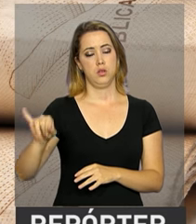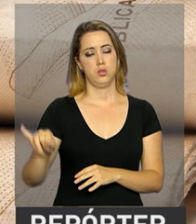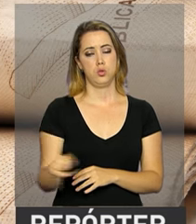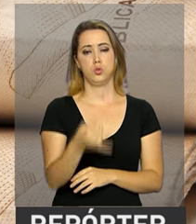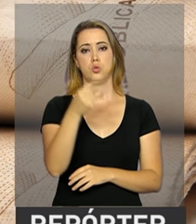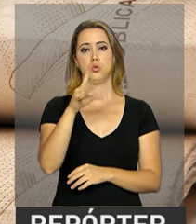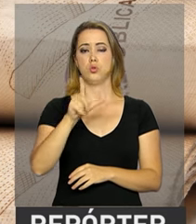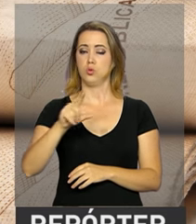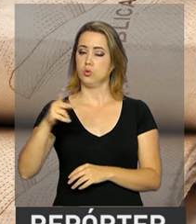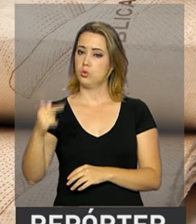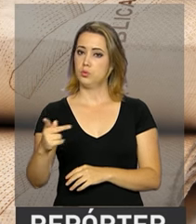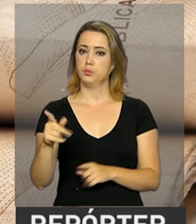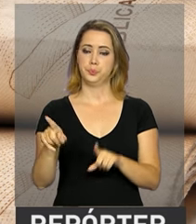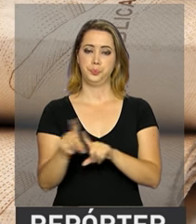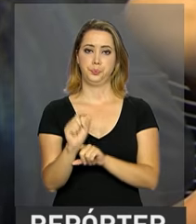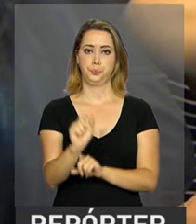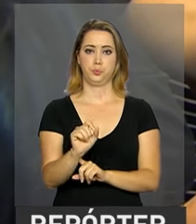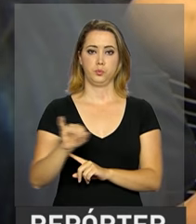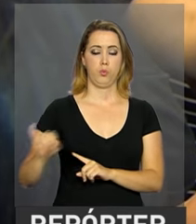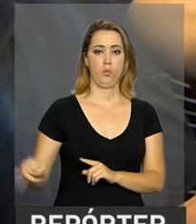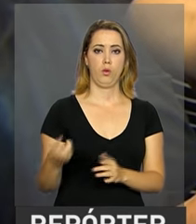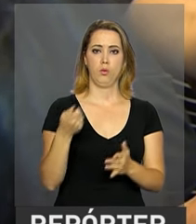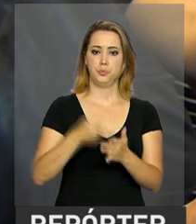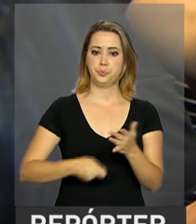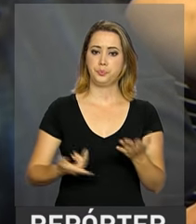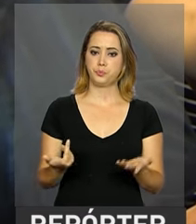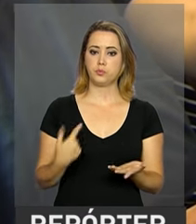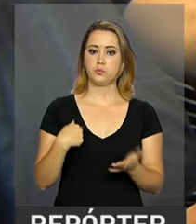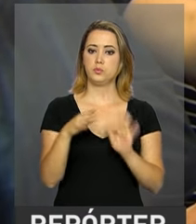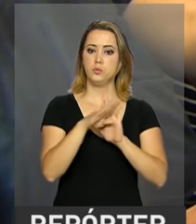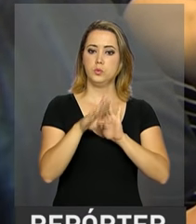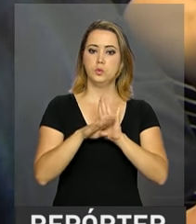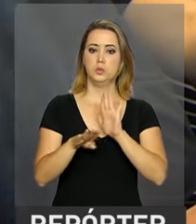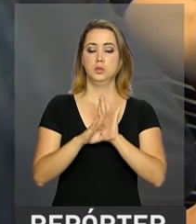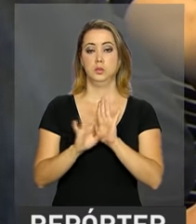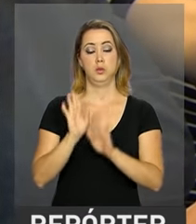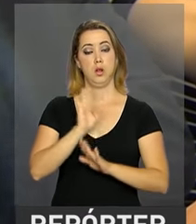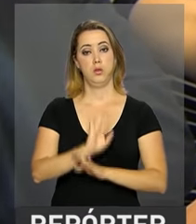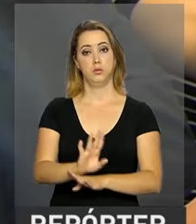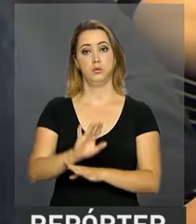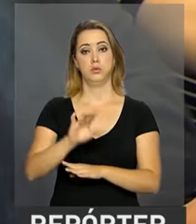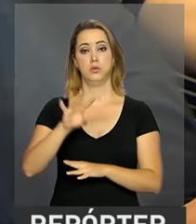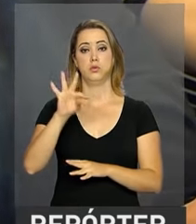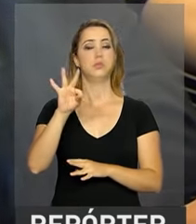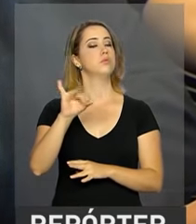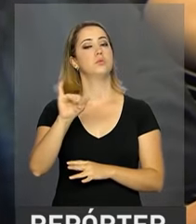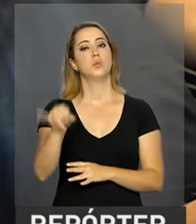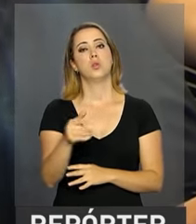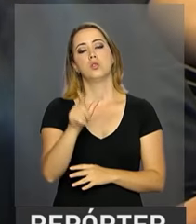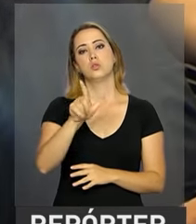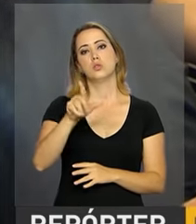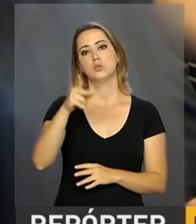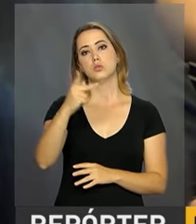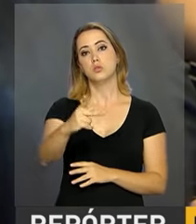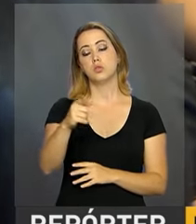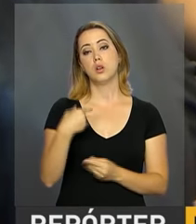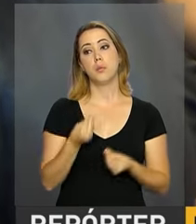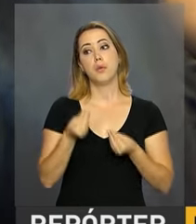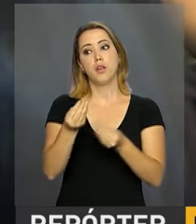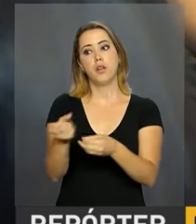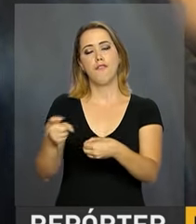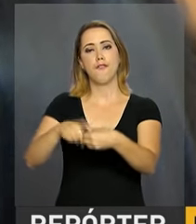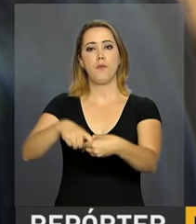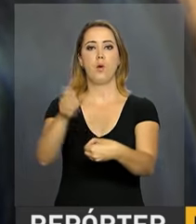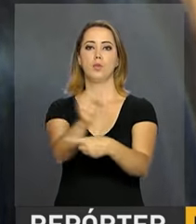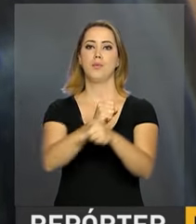longo prazo a tjlp Os projetos que terão maior percentual de apoio em tjlp são projetos que terão retorno